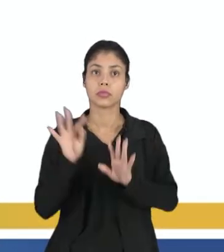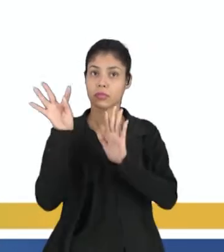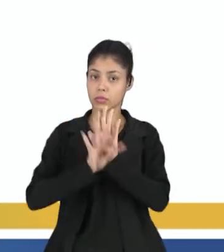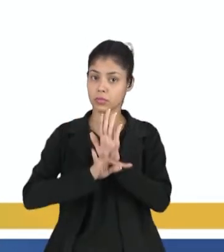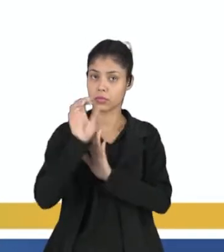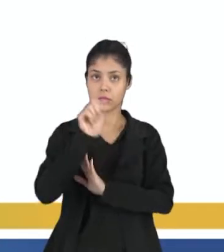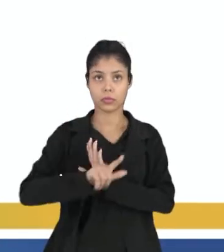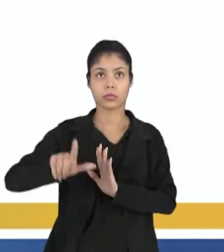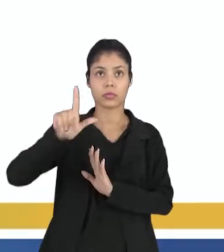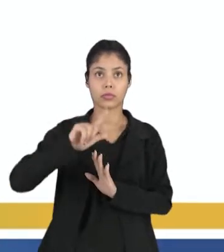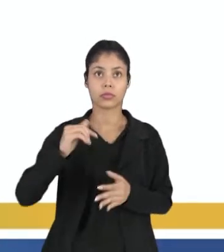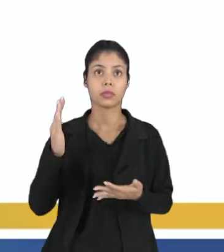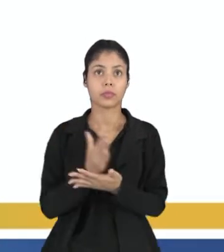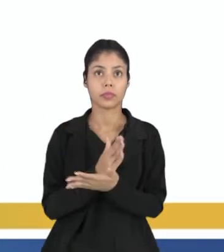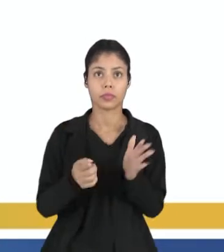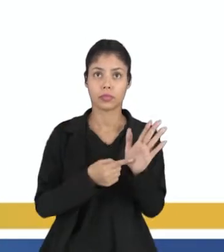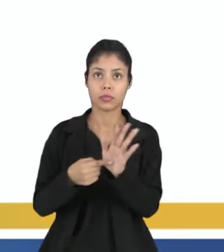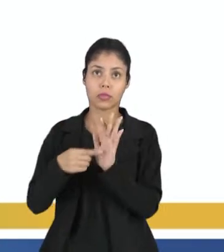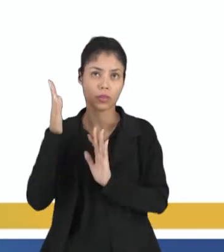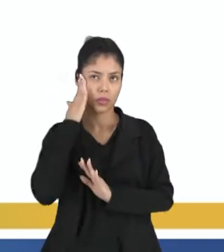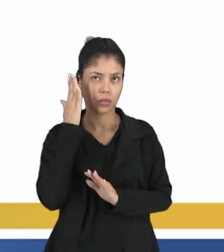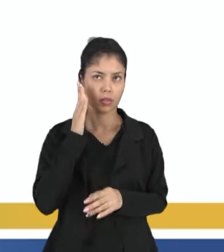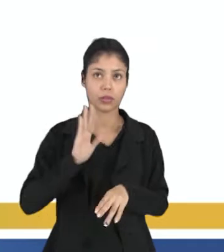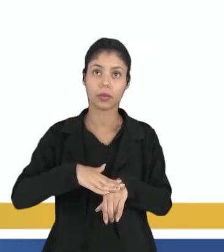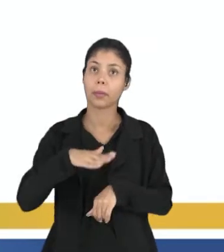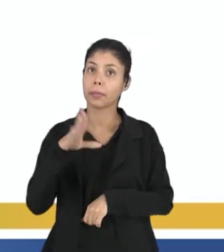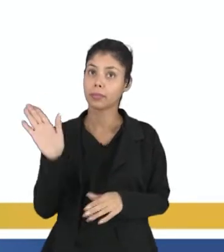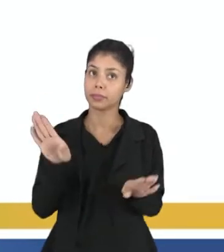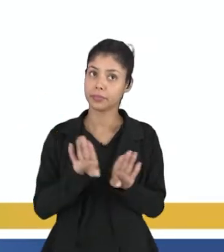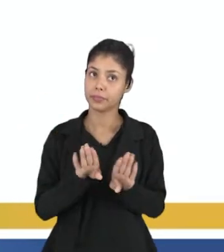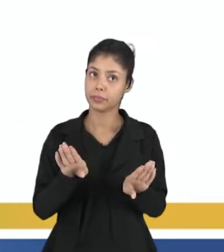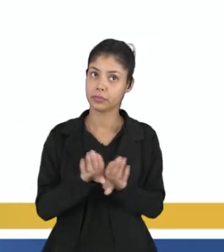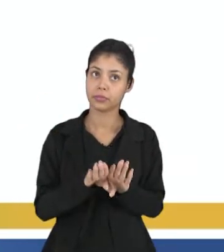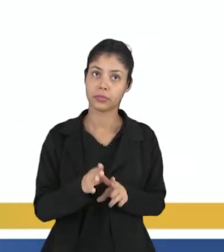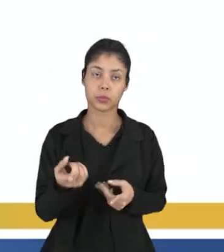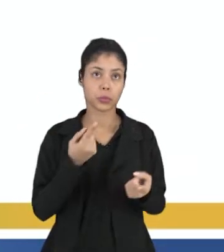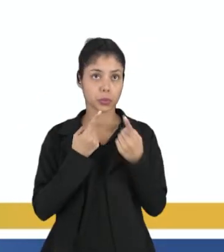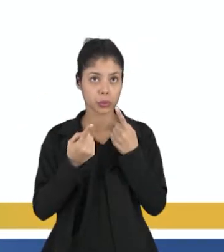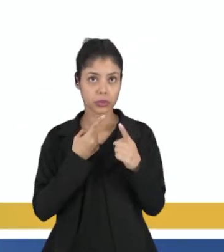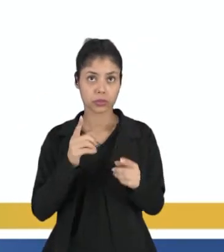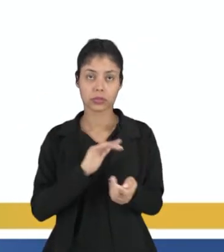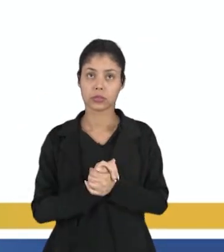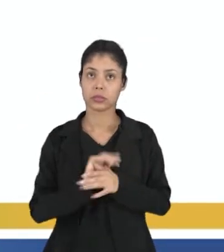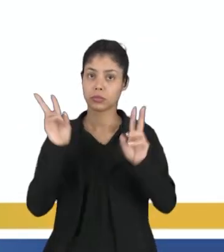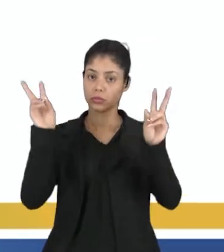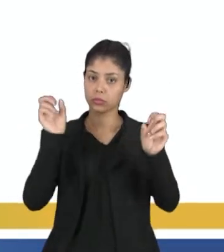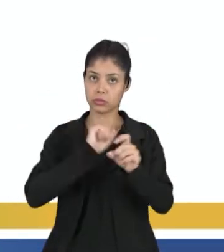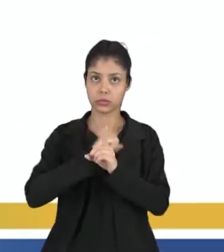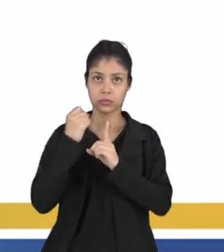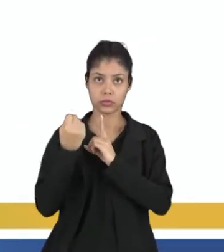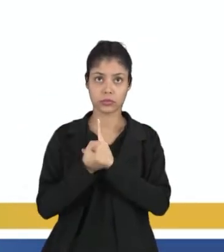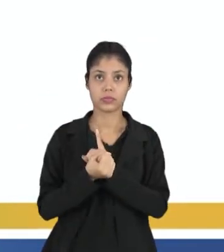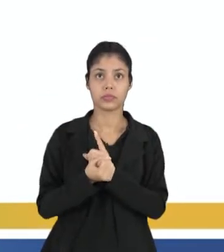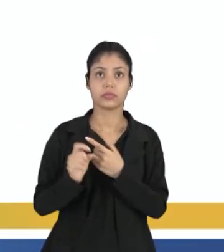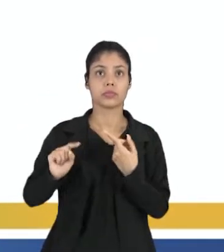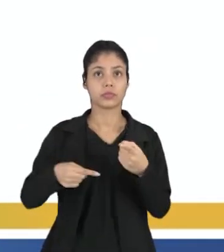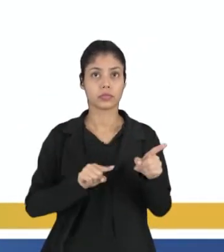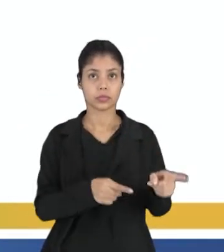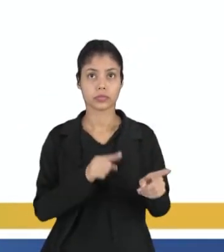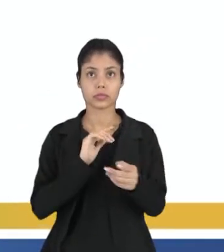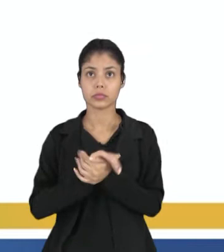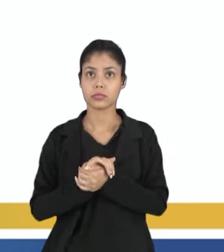Por ser um texto literário, proporciona entretenimento, mas também levanta uma discussão acerca da temática